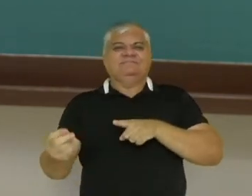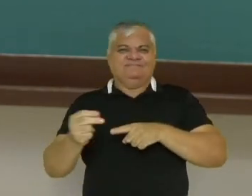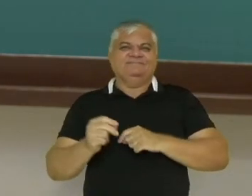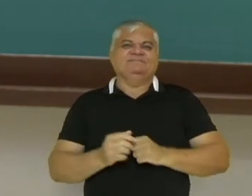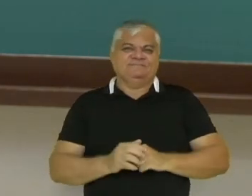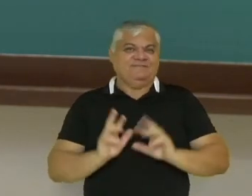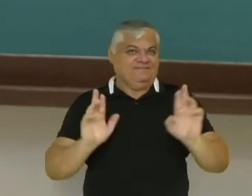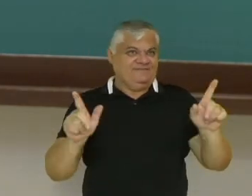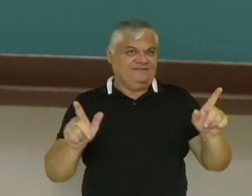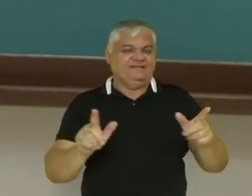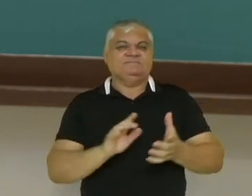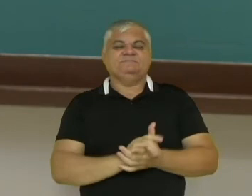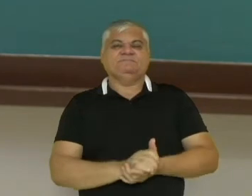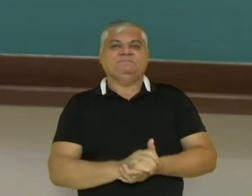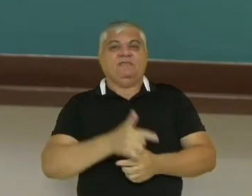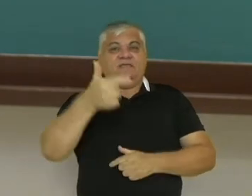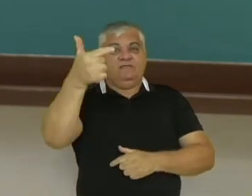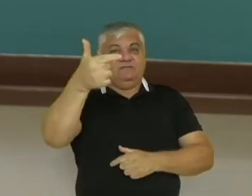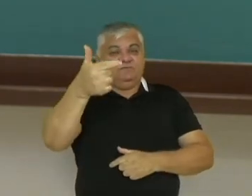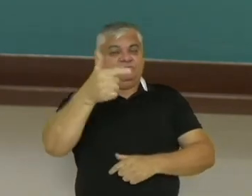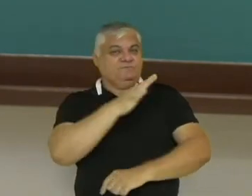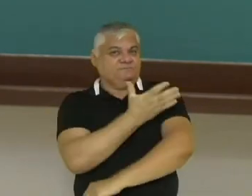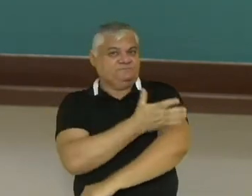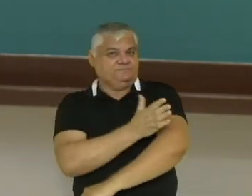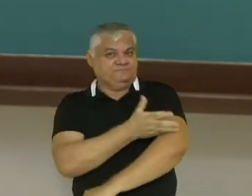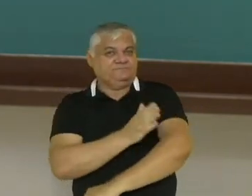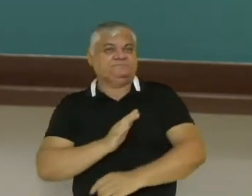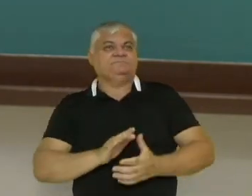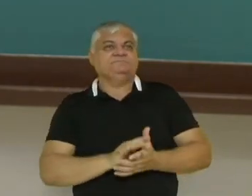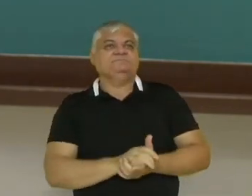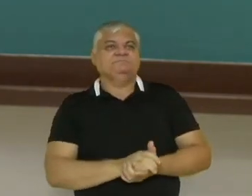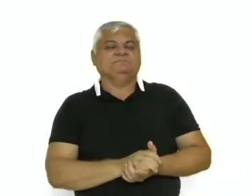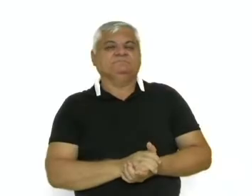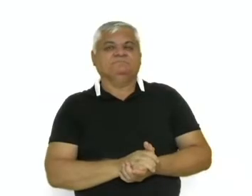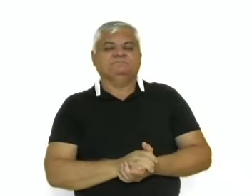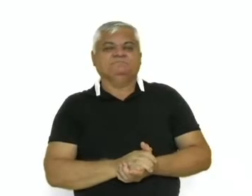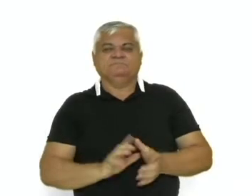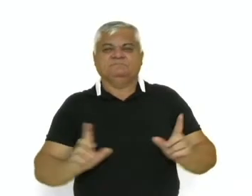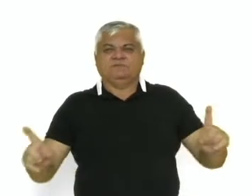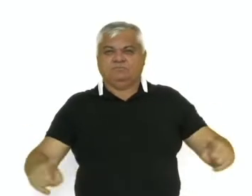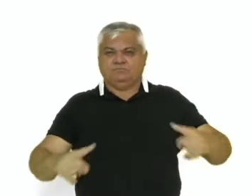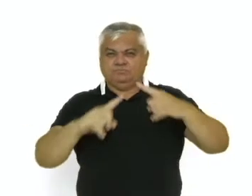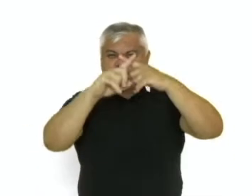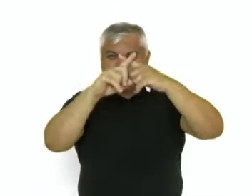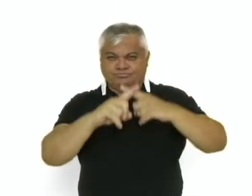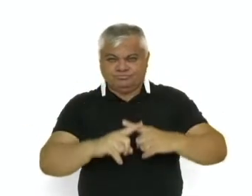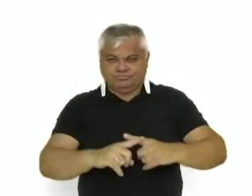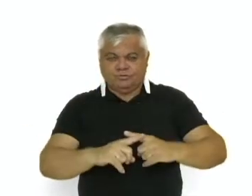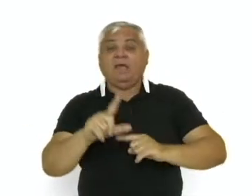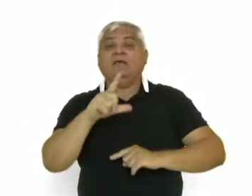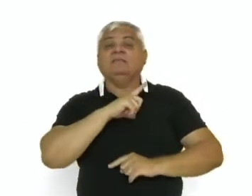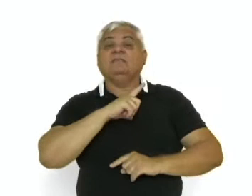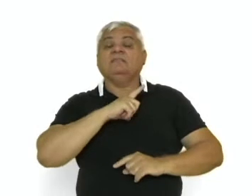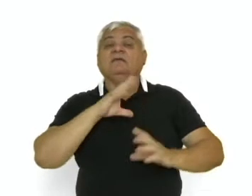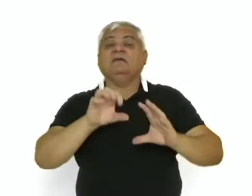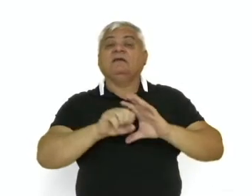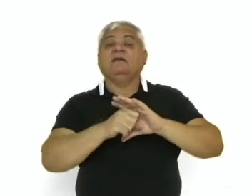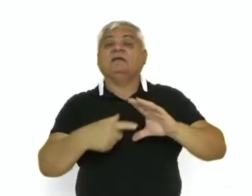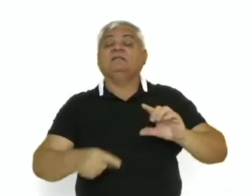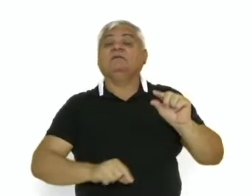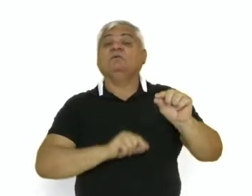lutas. Então, vamos para o exercício número 2. Os jogos de oposição têm como característica o ato